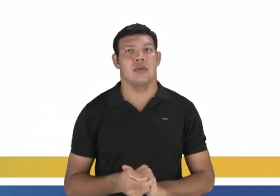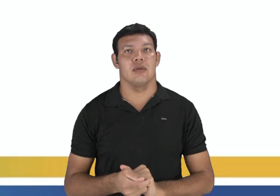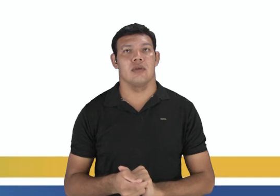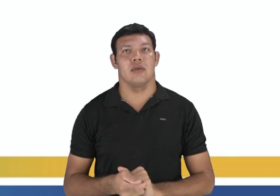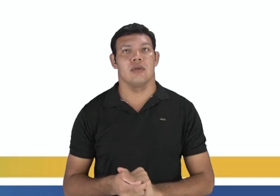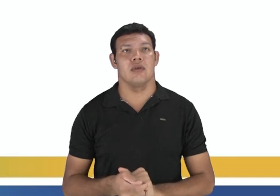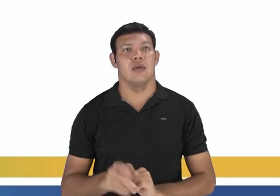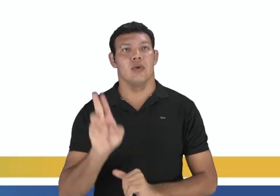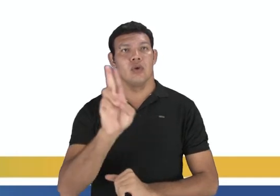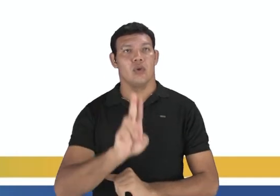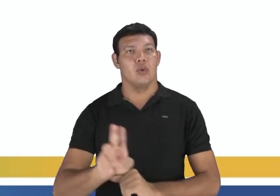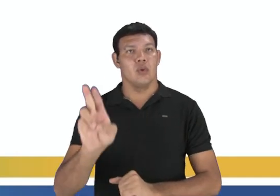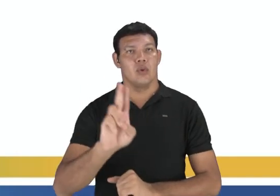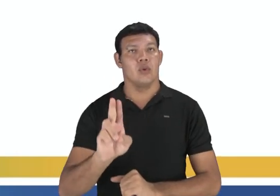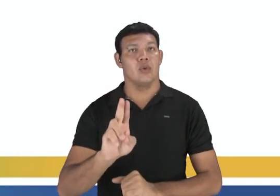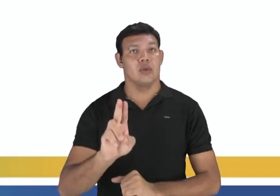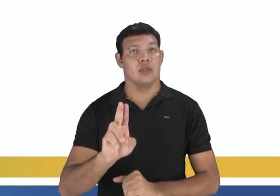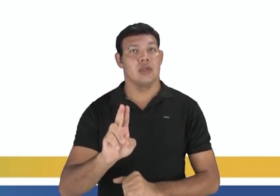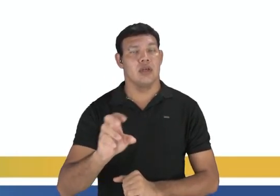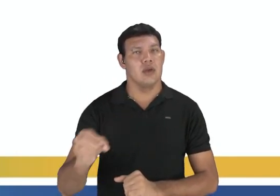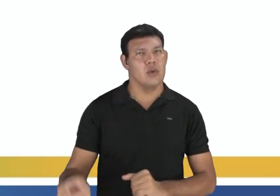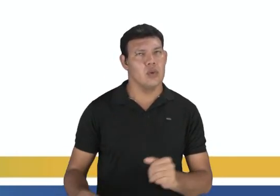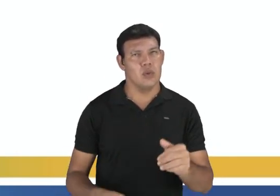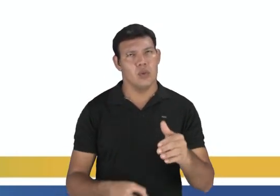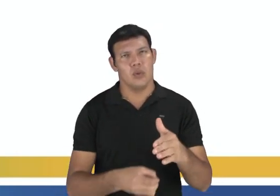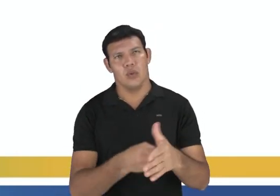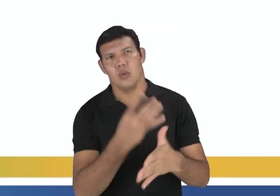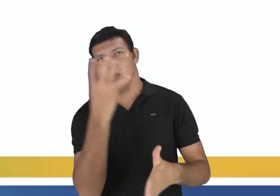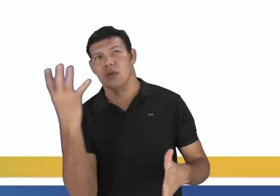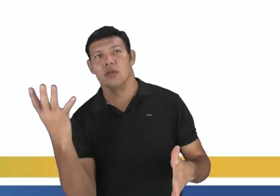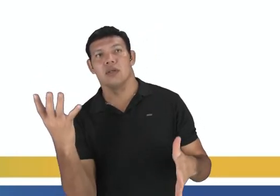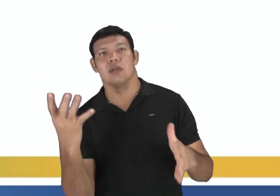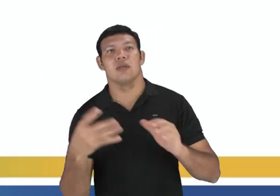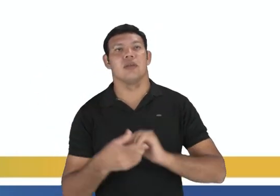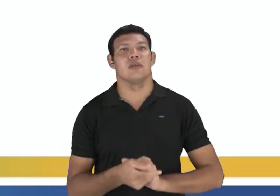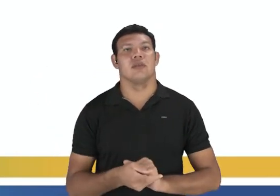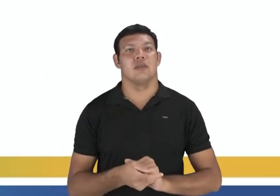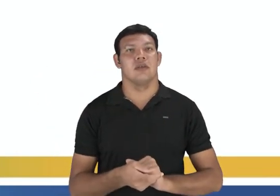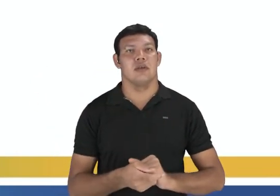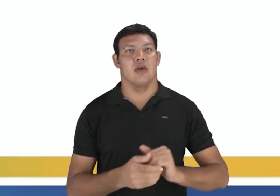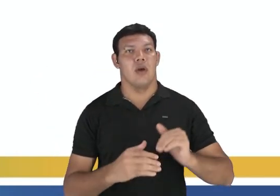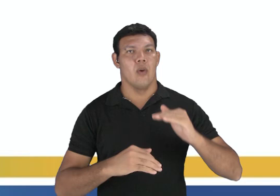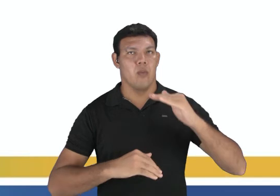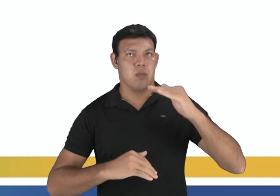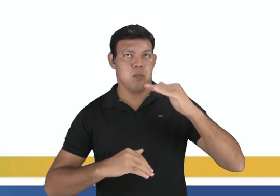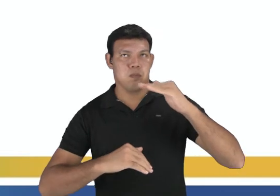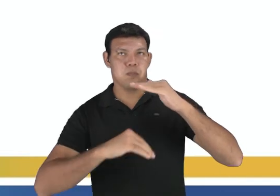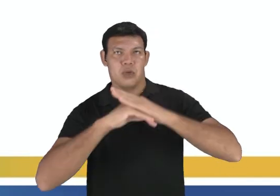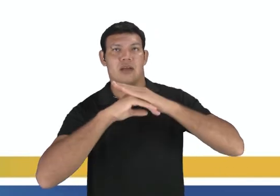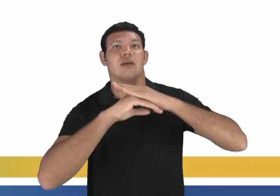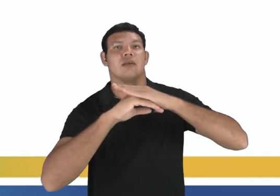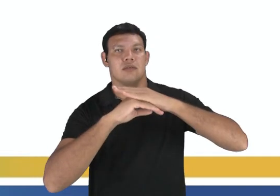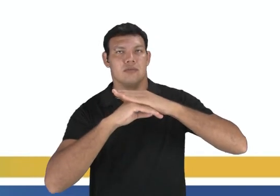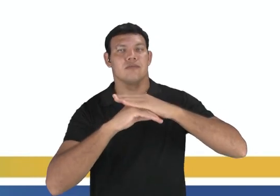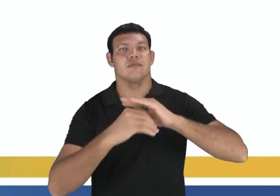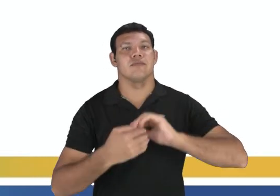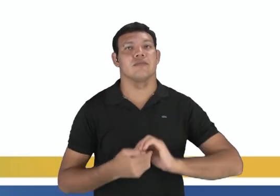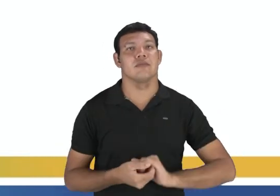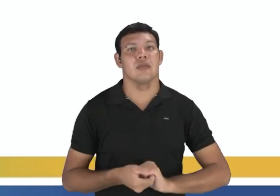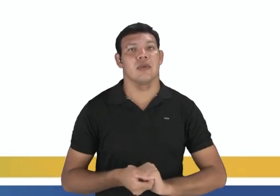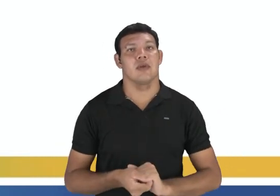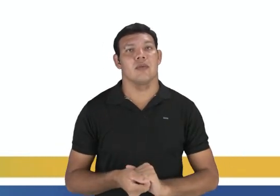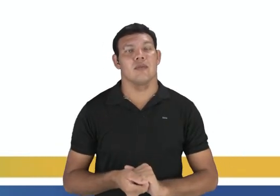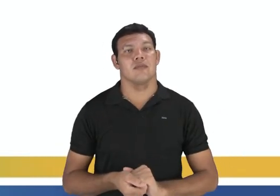utilizar o recipiente para encher completamente o garrafão que estava vazio? Então percebam que